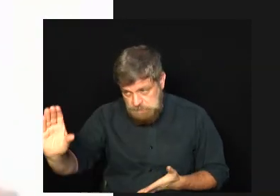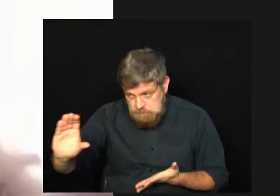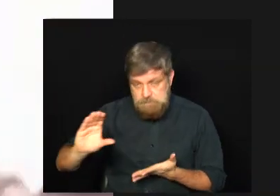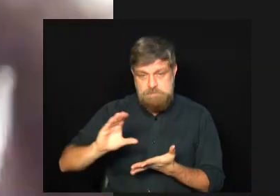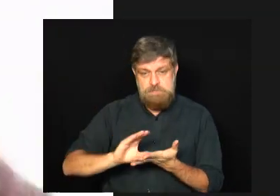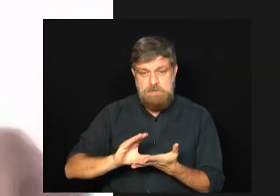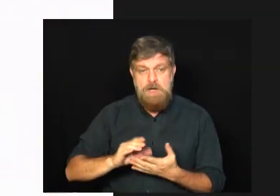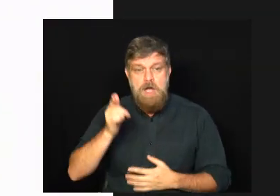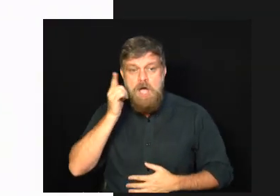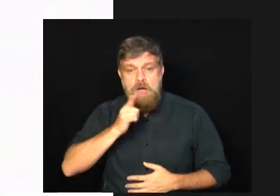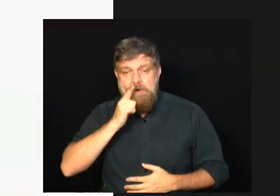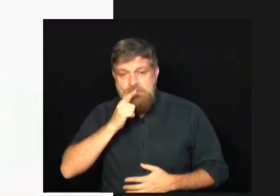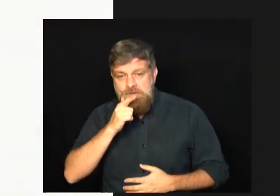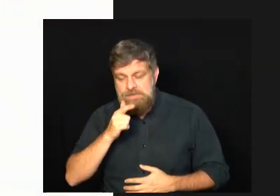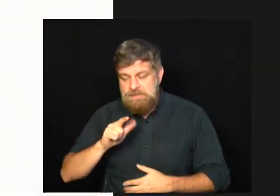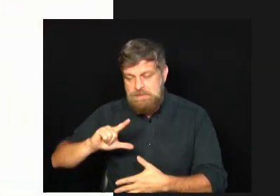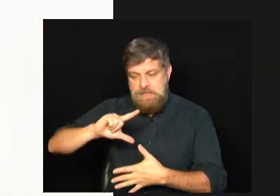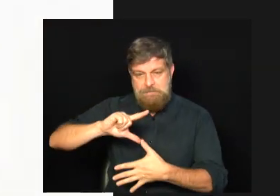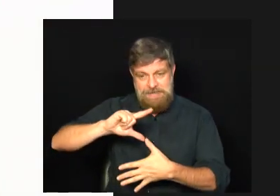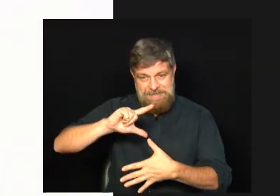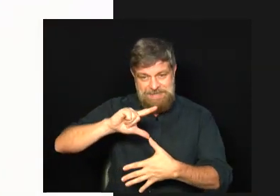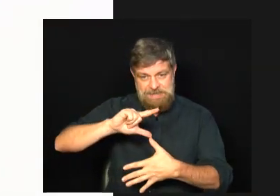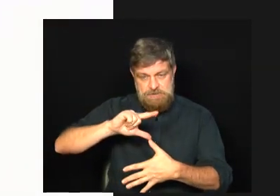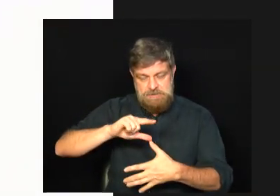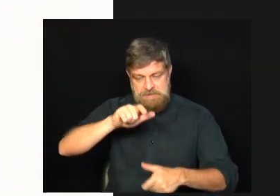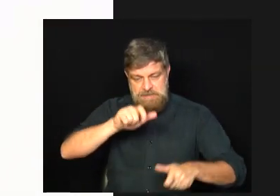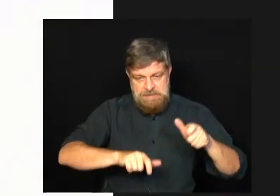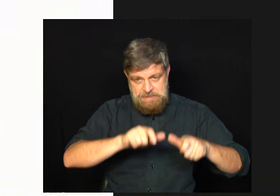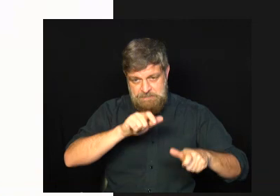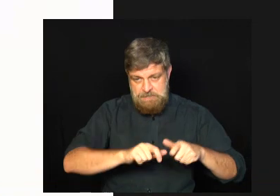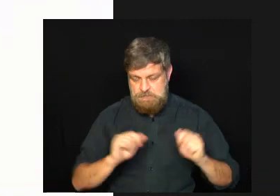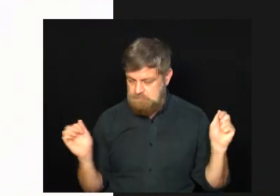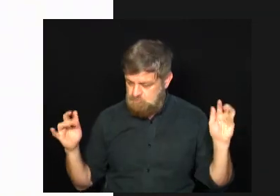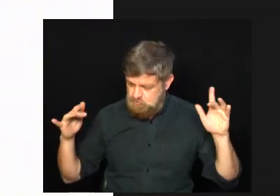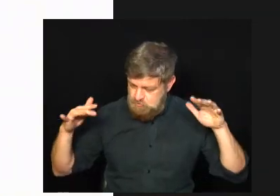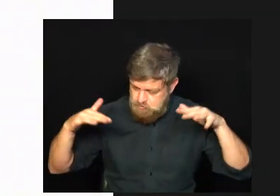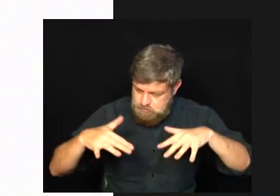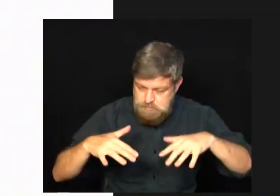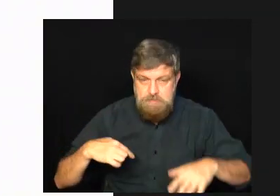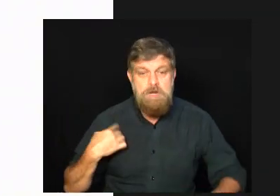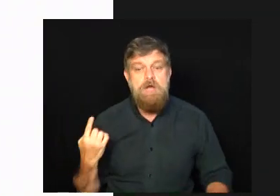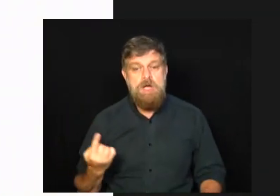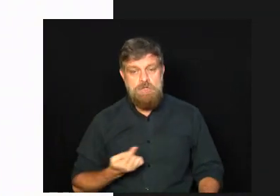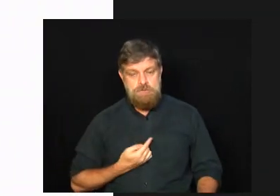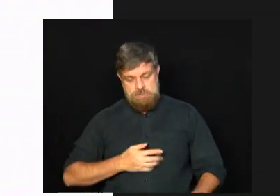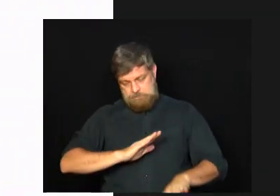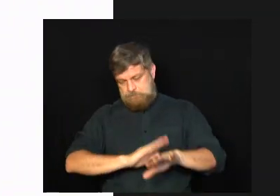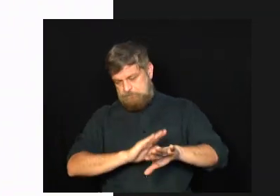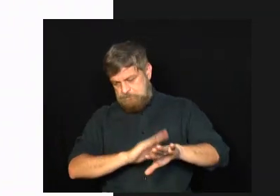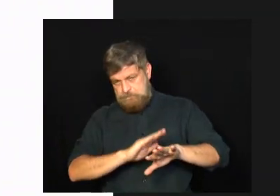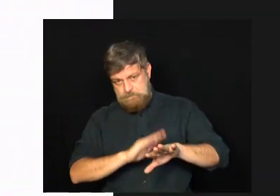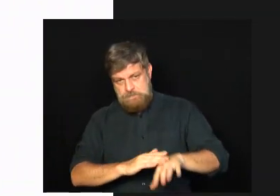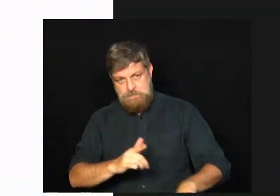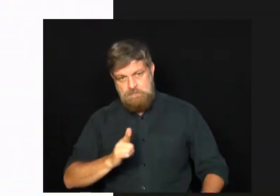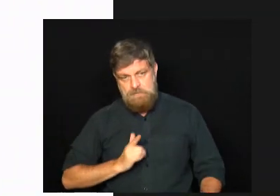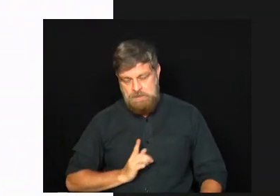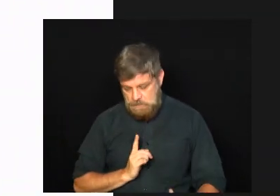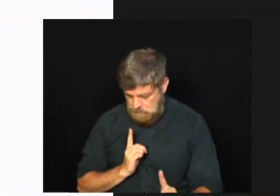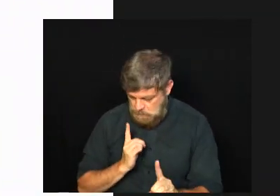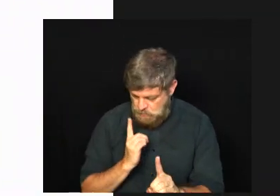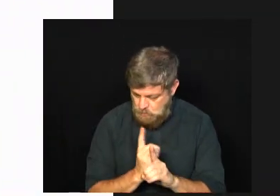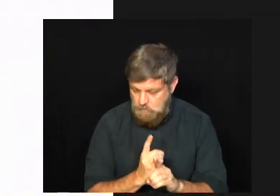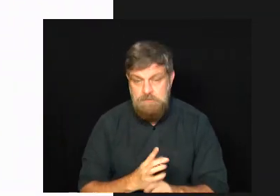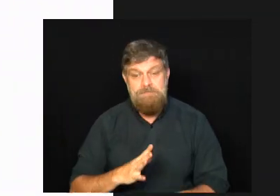para trazer essa gente da América Latina, trouxe e nós fizemos esse encontro aqui